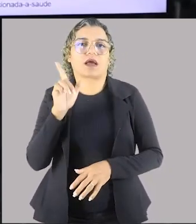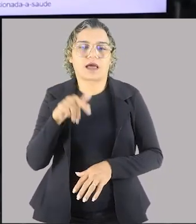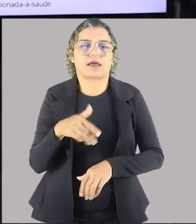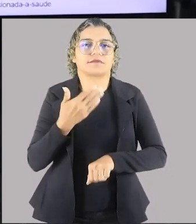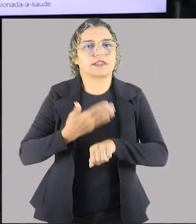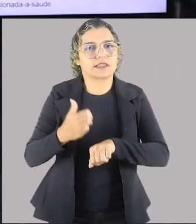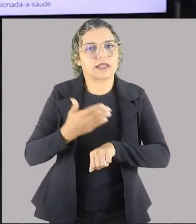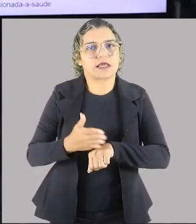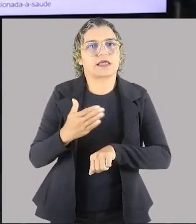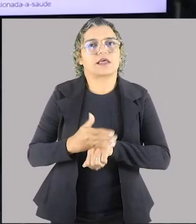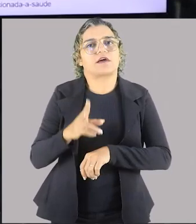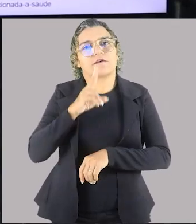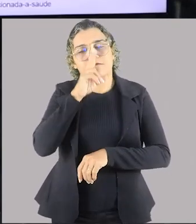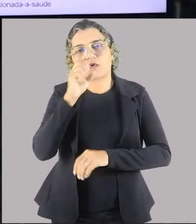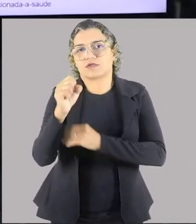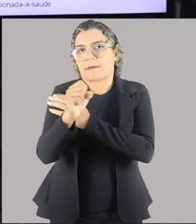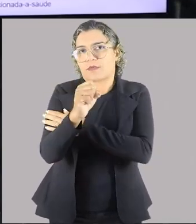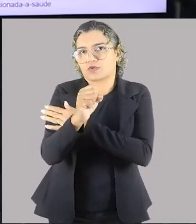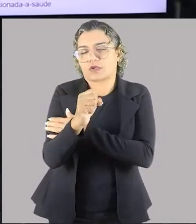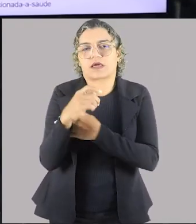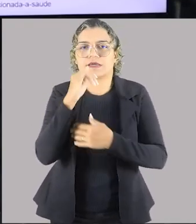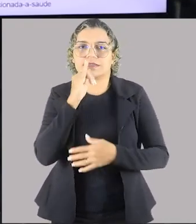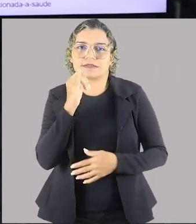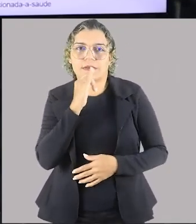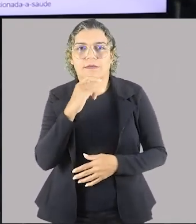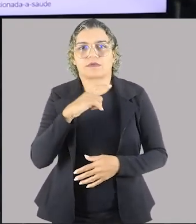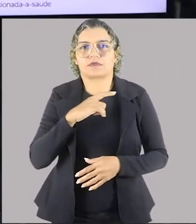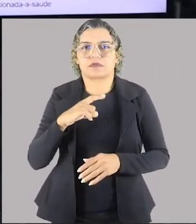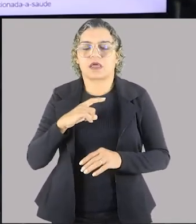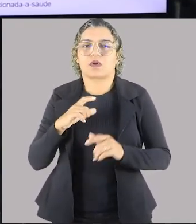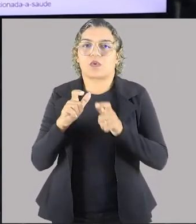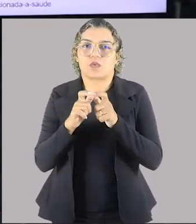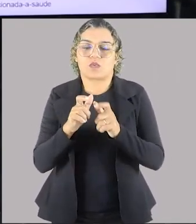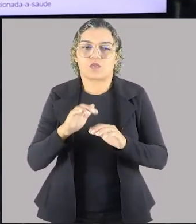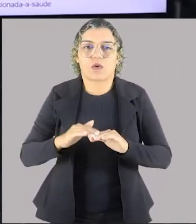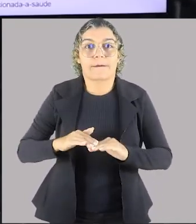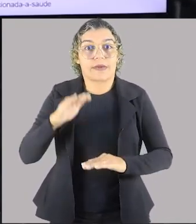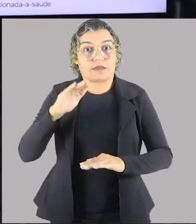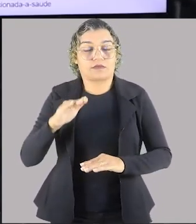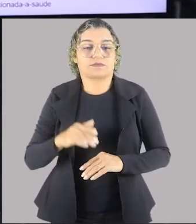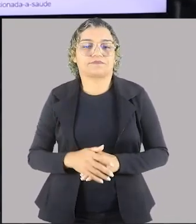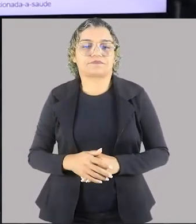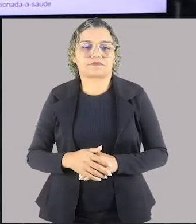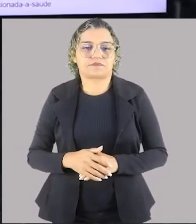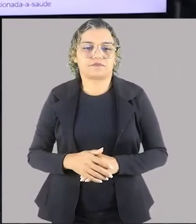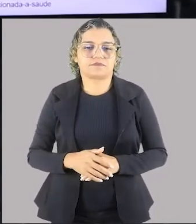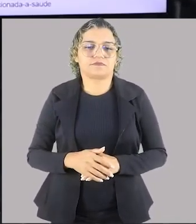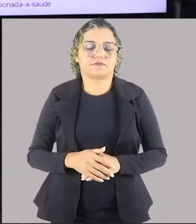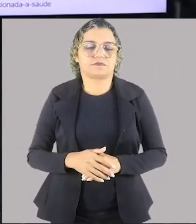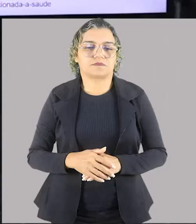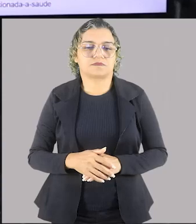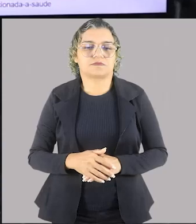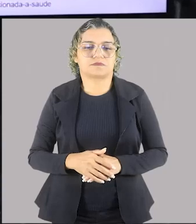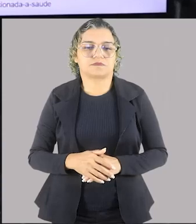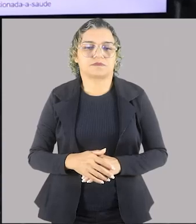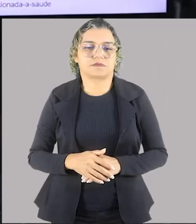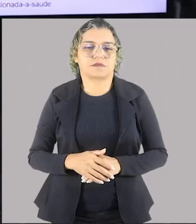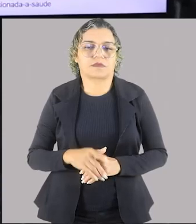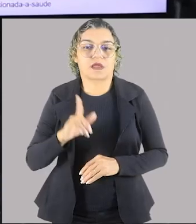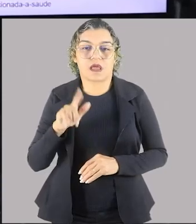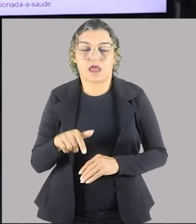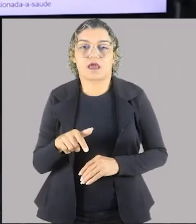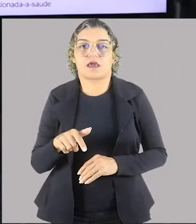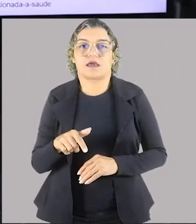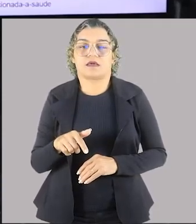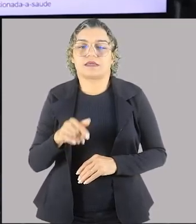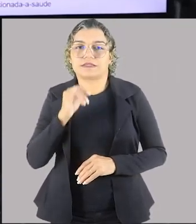sua força muscular. Ele vai ter um aumento do que a gente chama de insight neuronal, tá? Maior